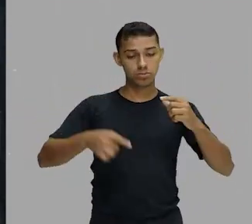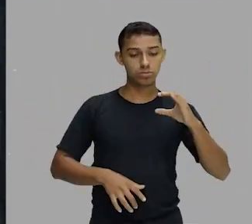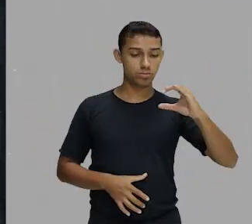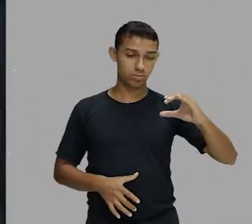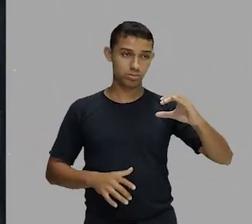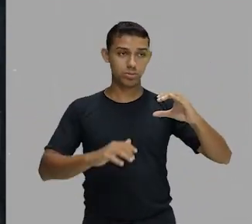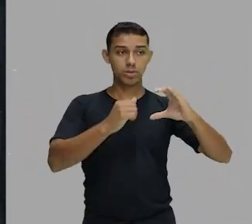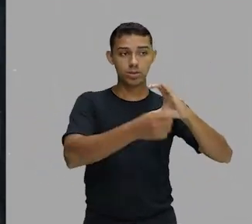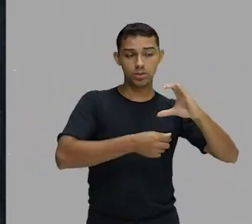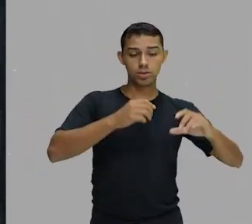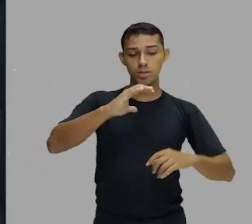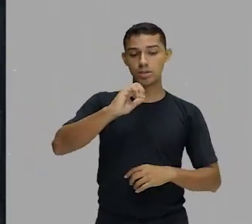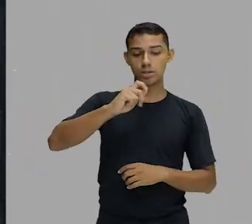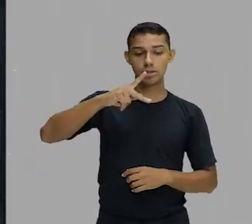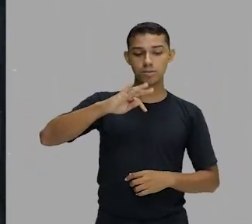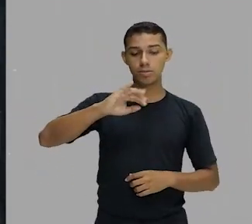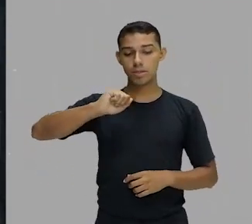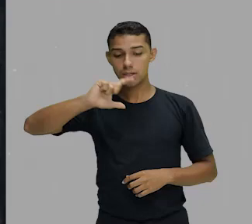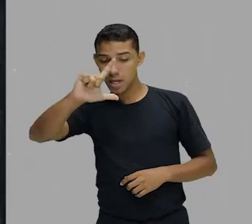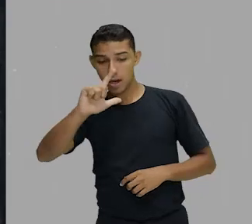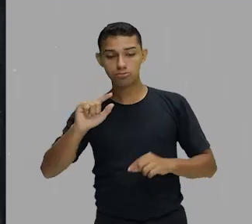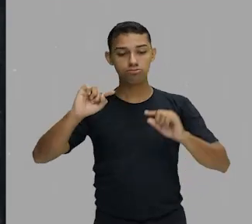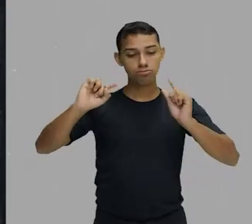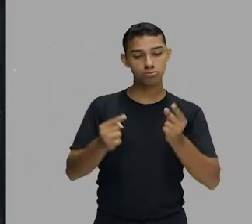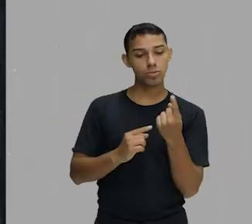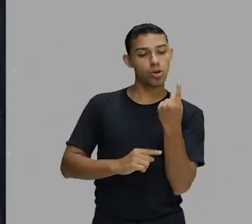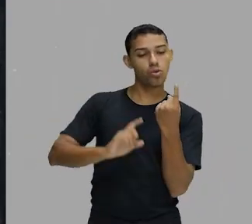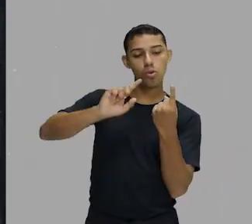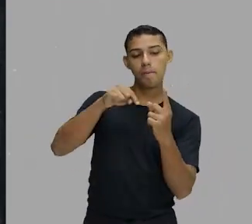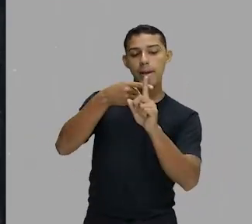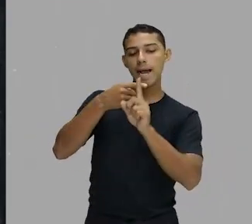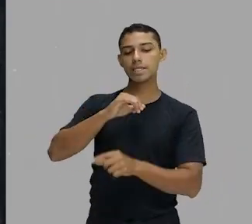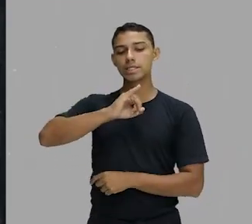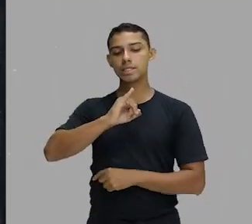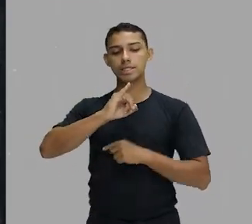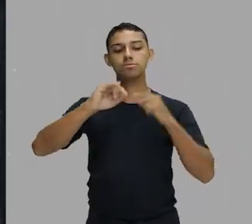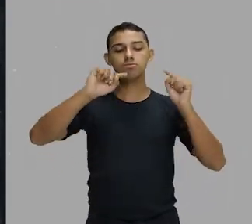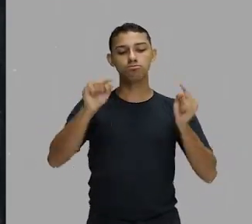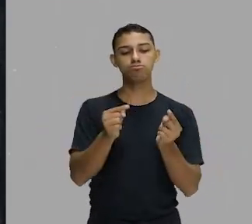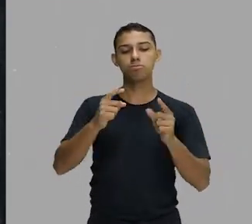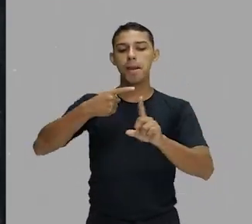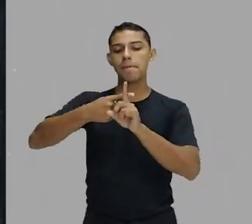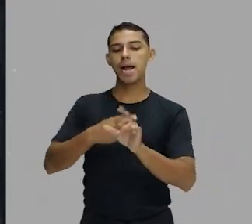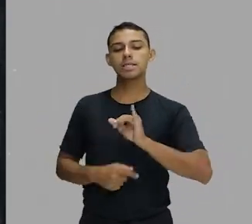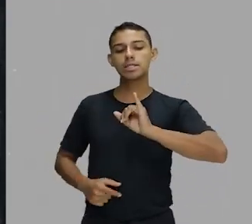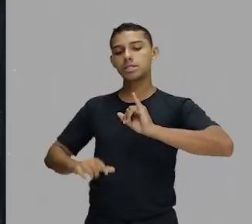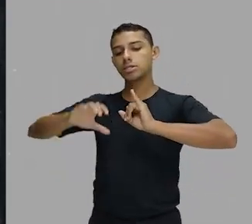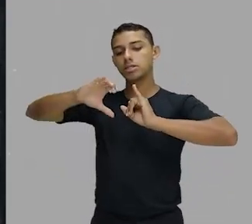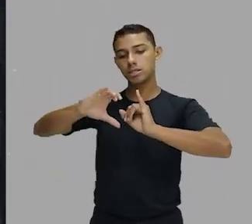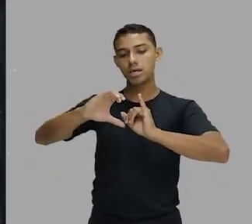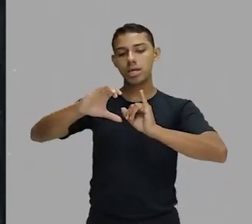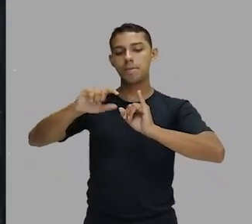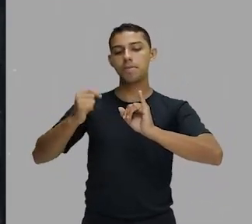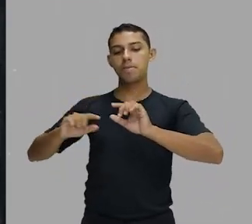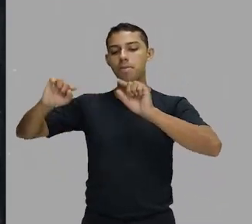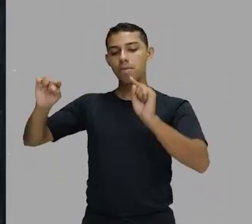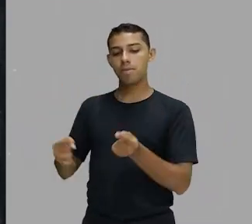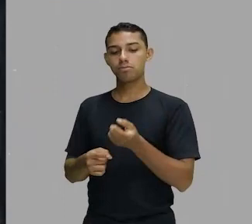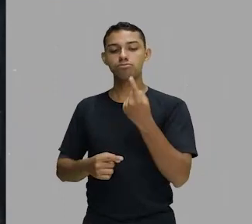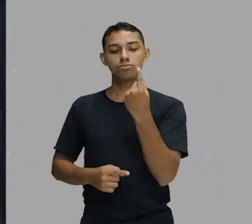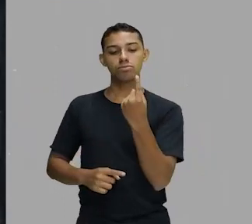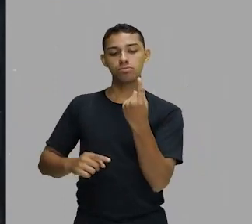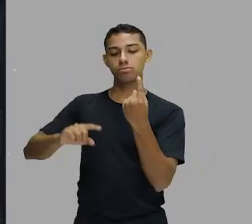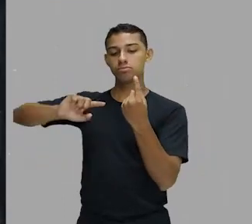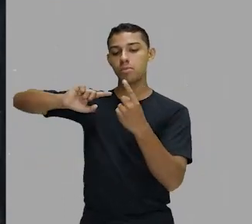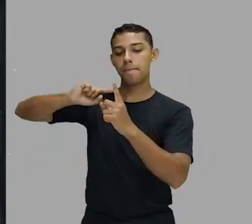é capital que multiplica 1 mais taxa. E isso se repete, tá? Porque lembra que eu também